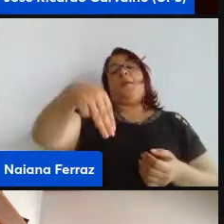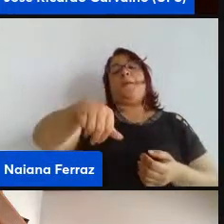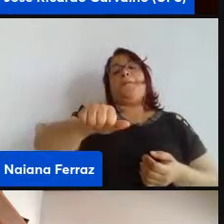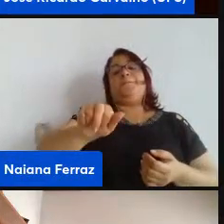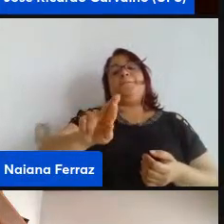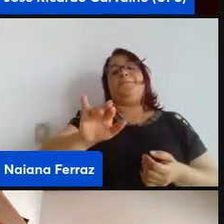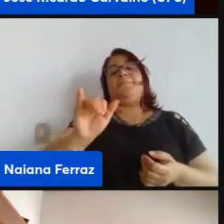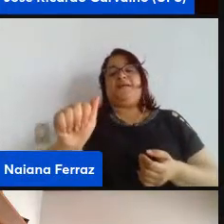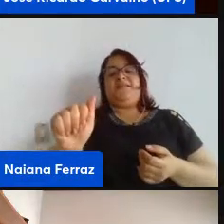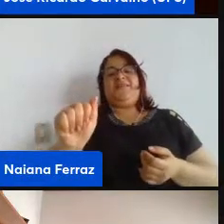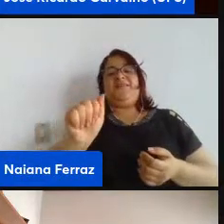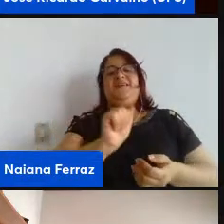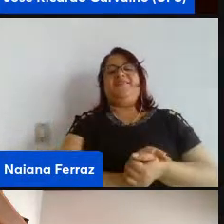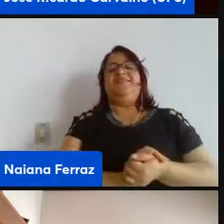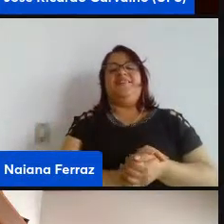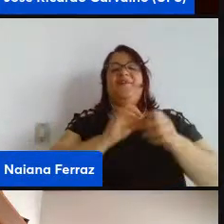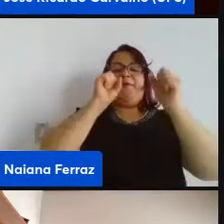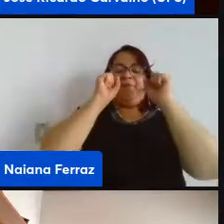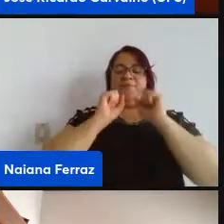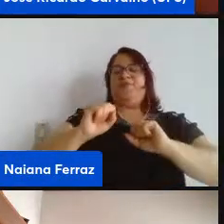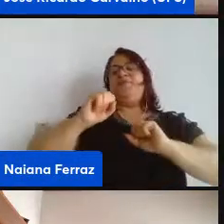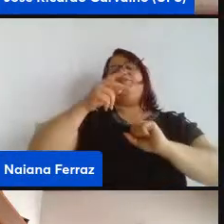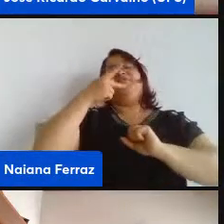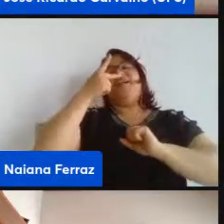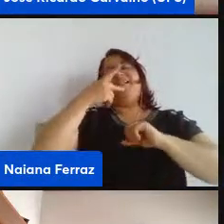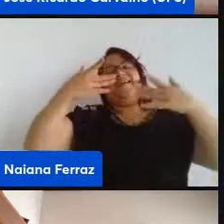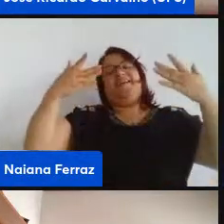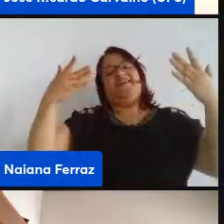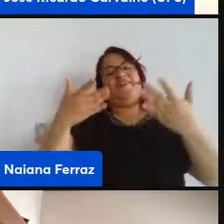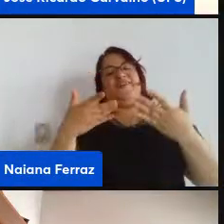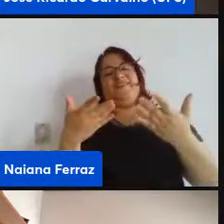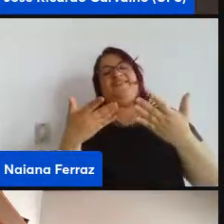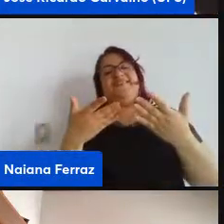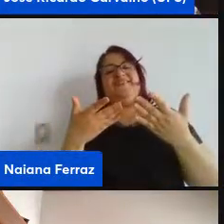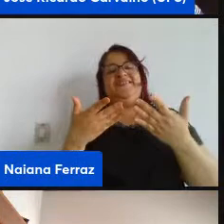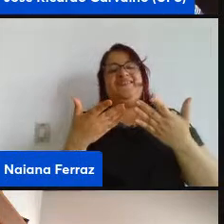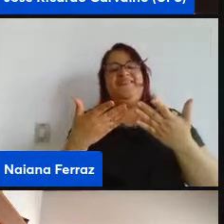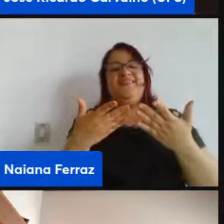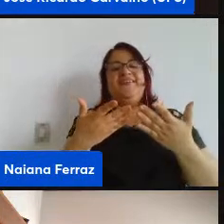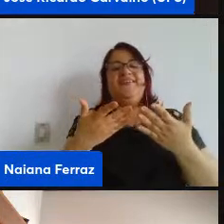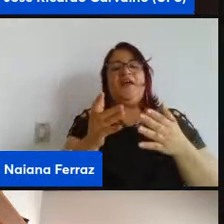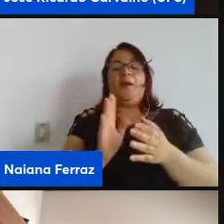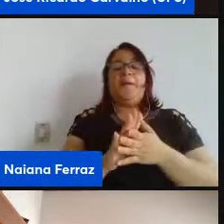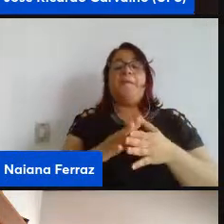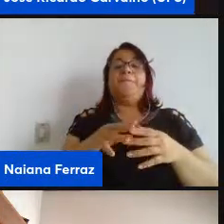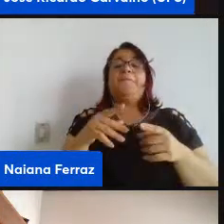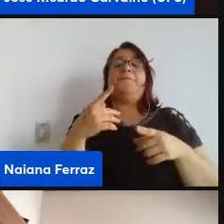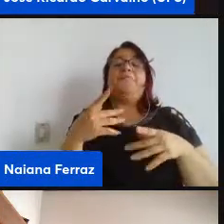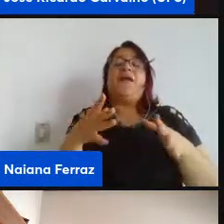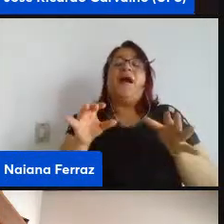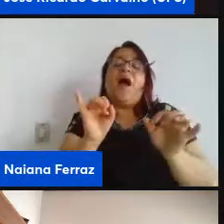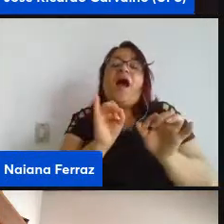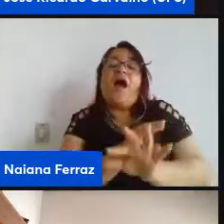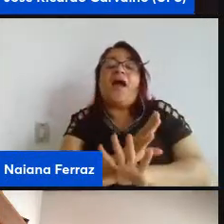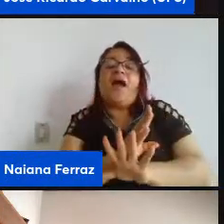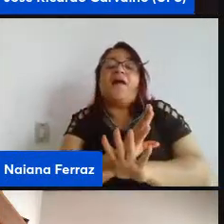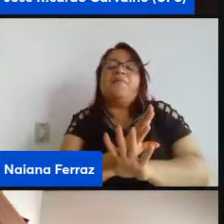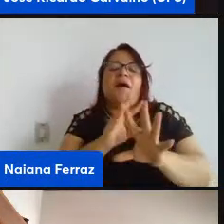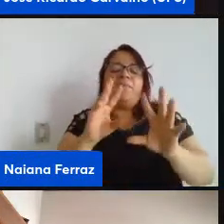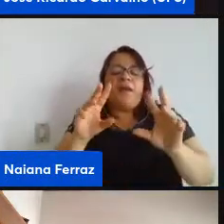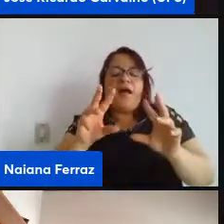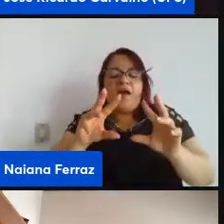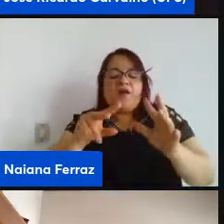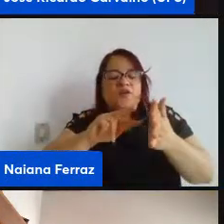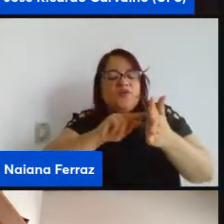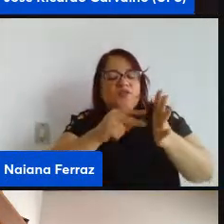a honra, vamos ouvir sua fala para dar o laço de fita, colocar o laço de fita